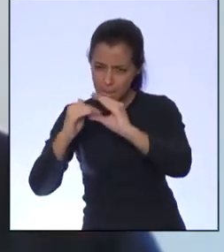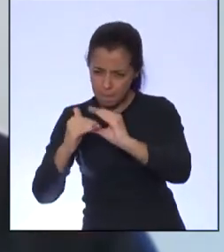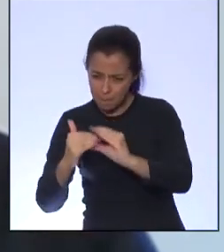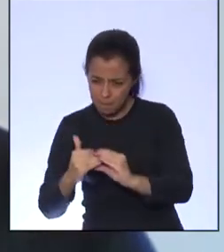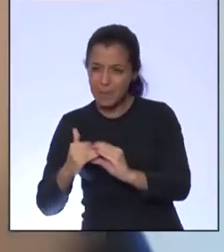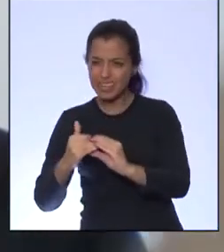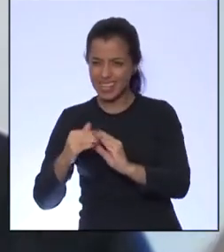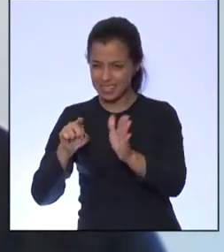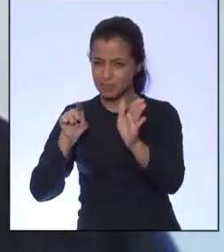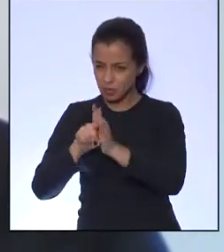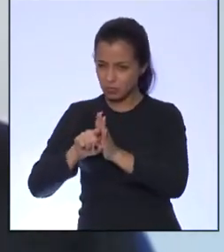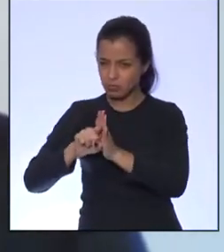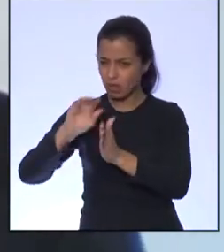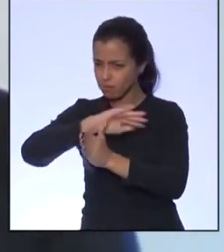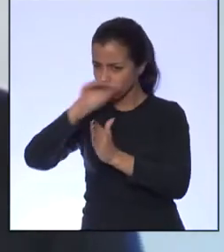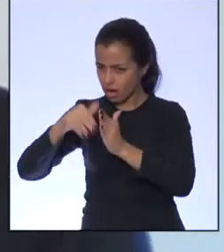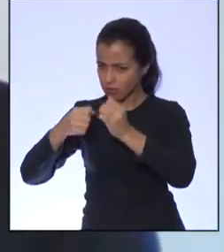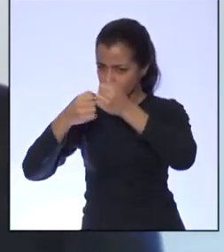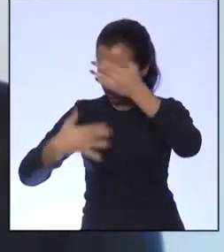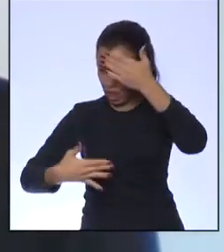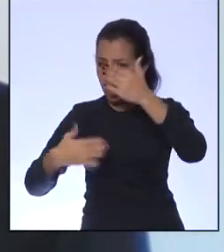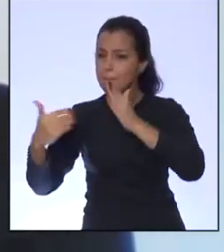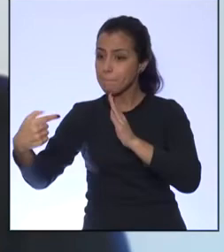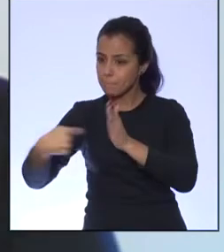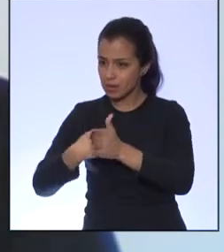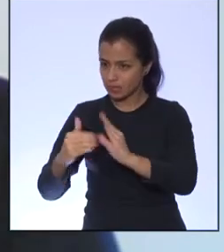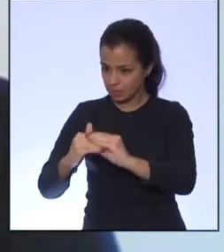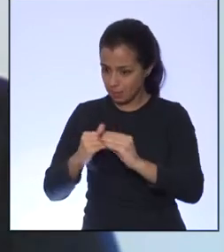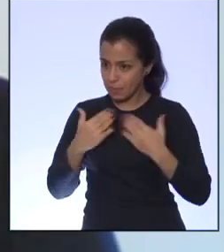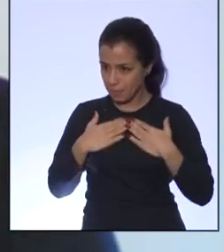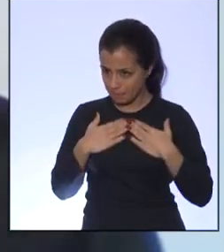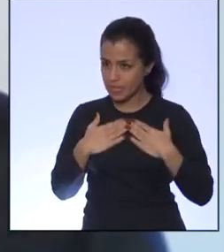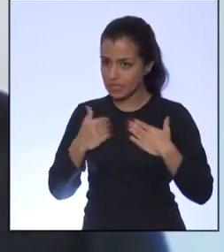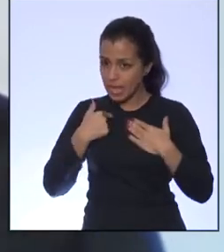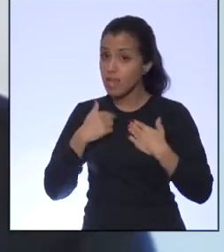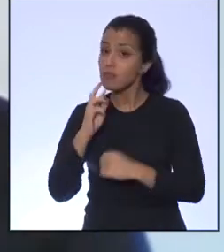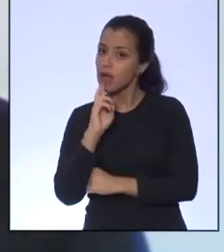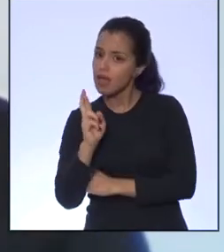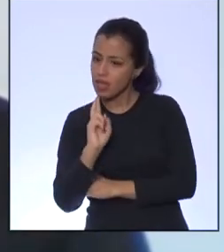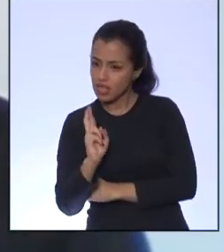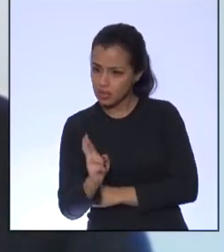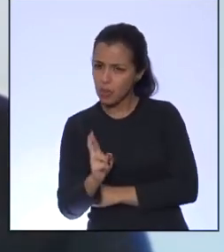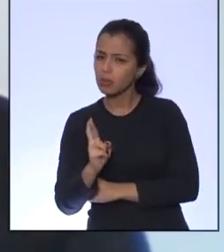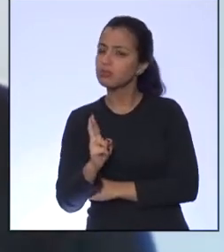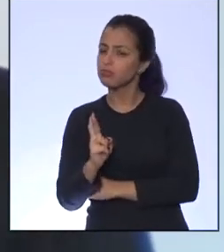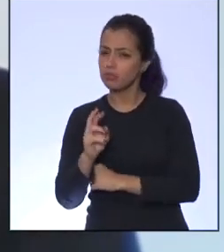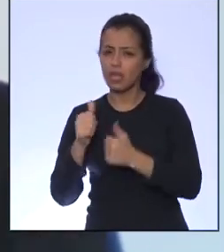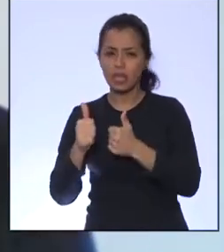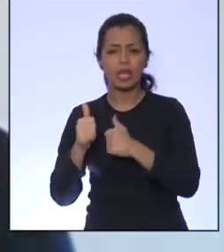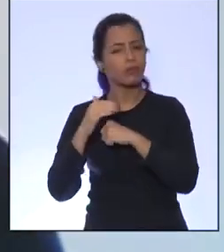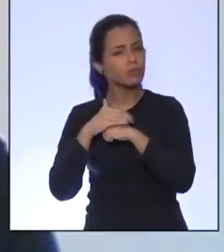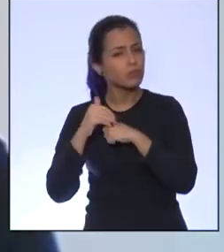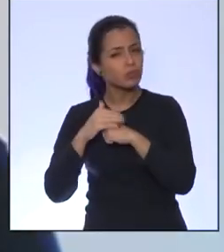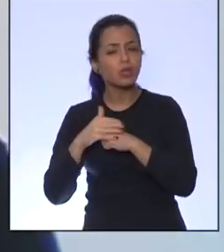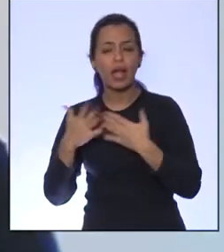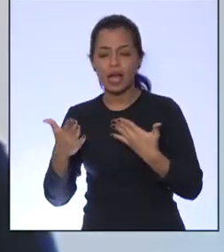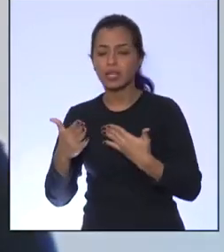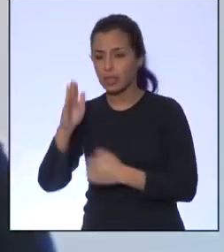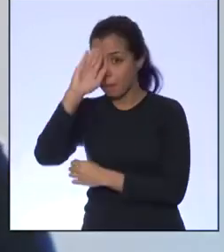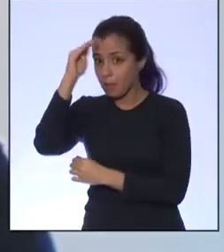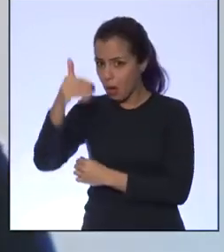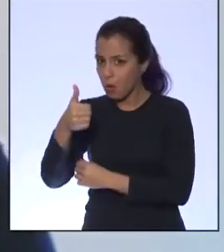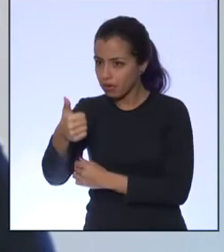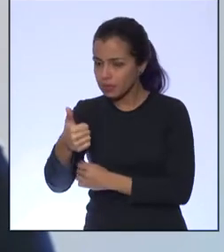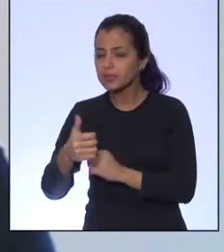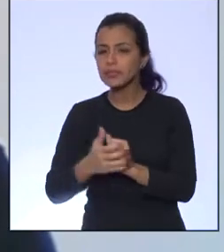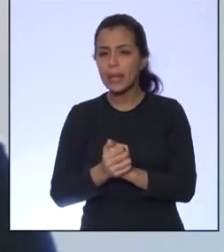a maneira, até eu respondo com maior atenção e carinho. Vou fazer isso. Essa pergunta, ela, de